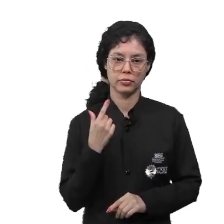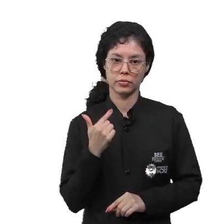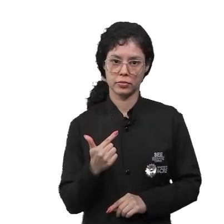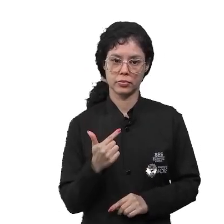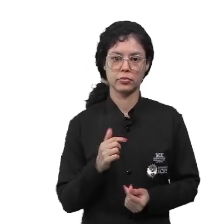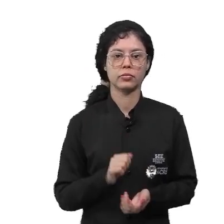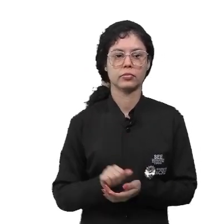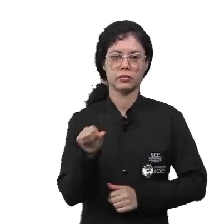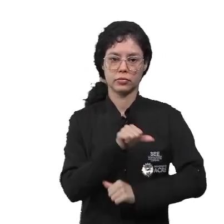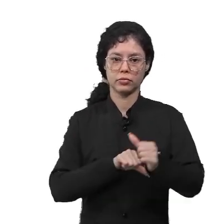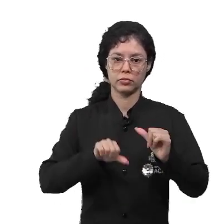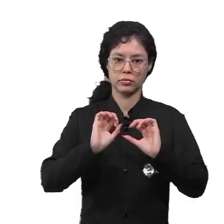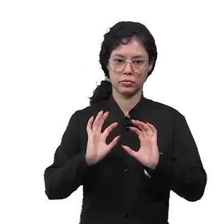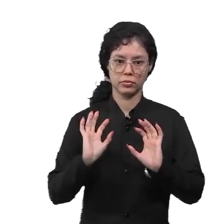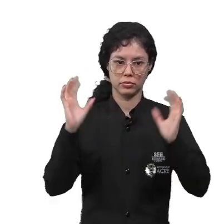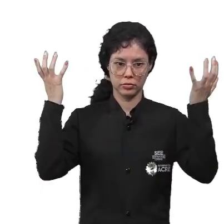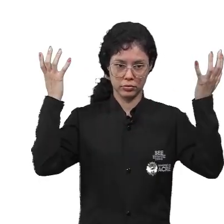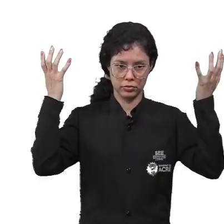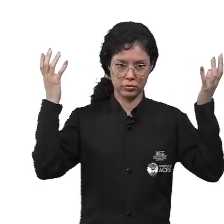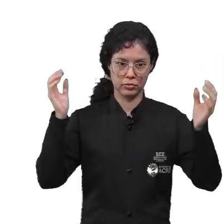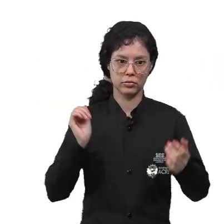2. Mudanças climáticas.